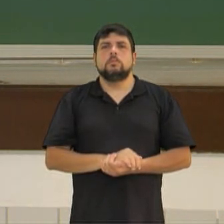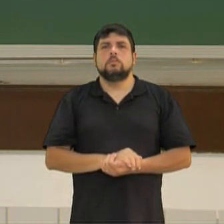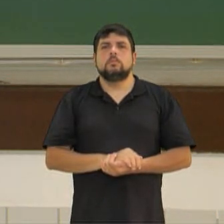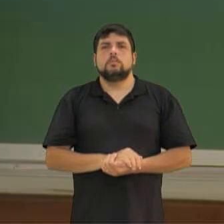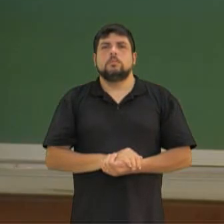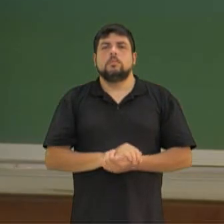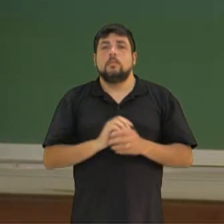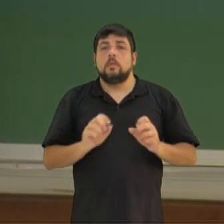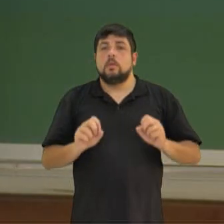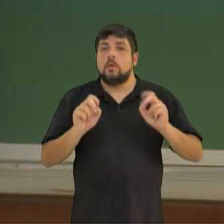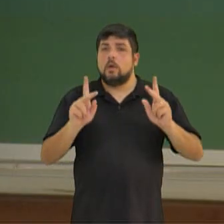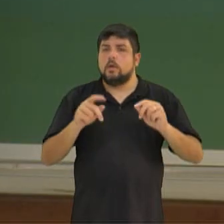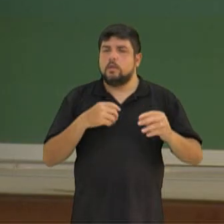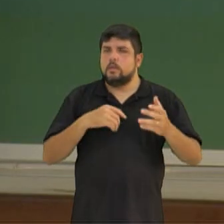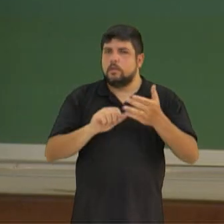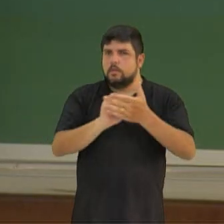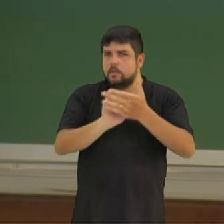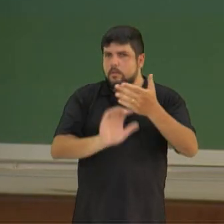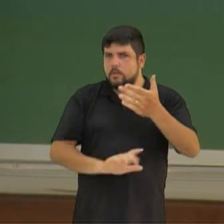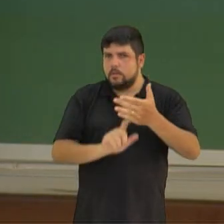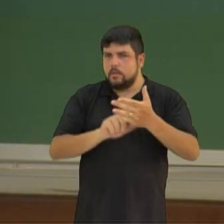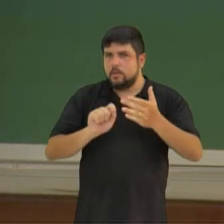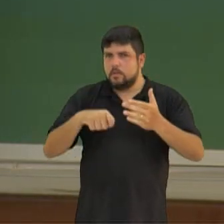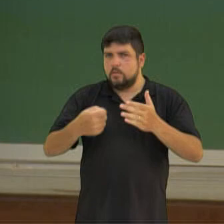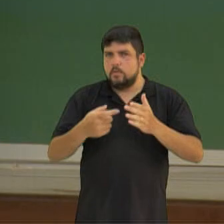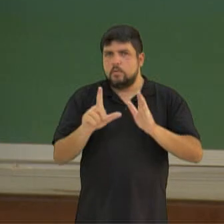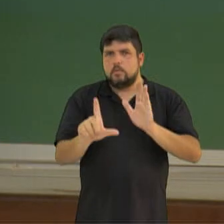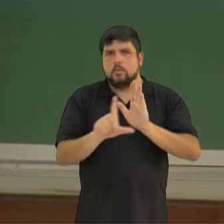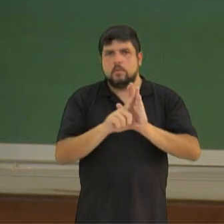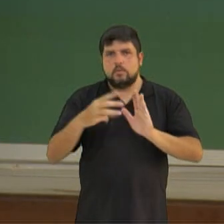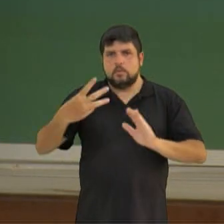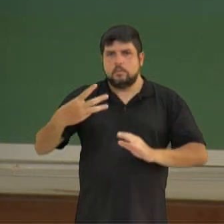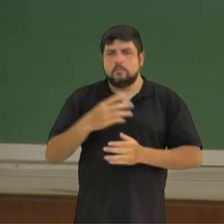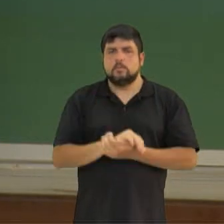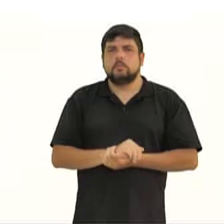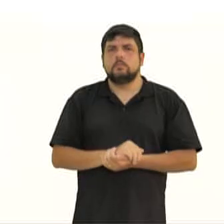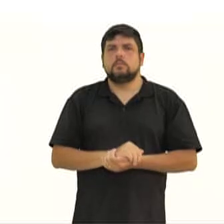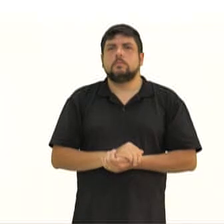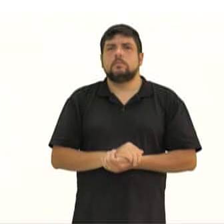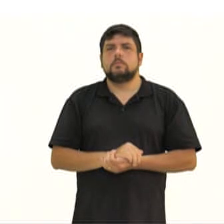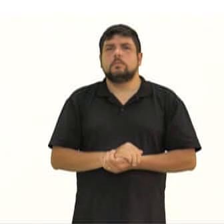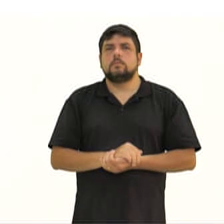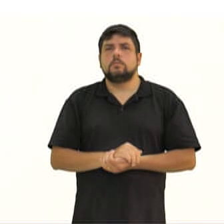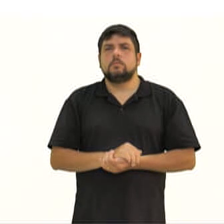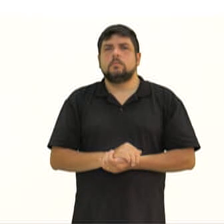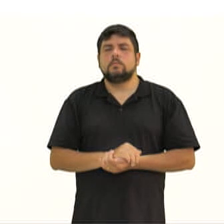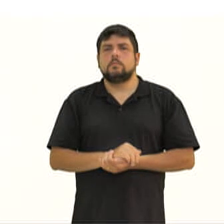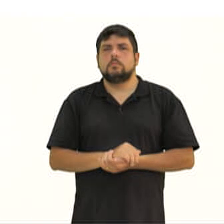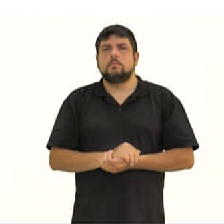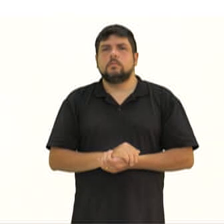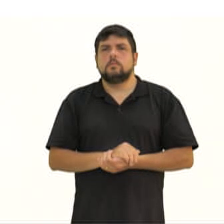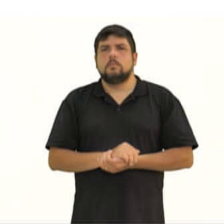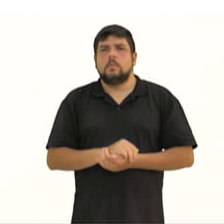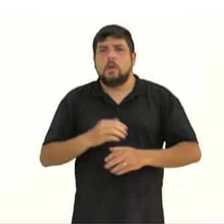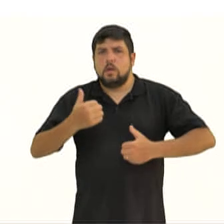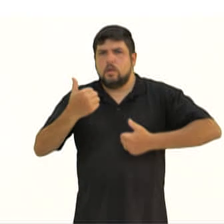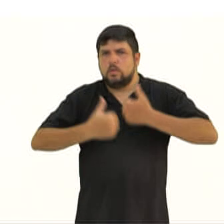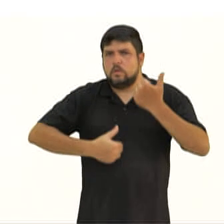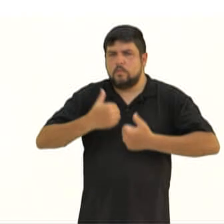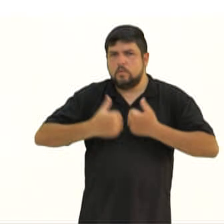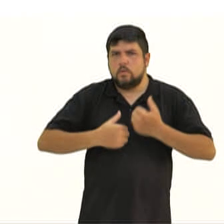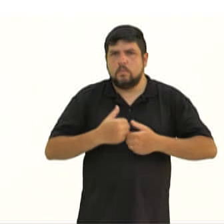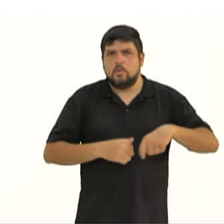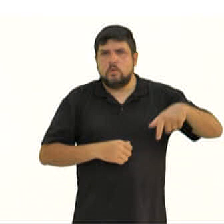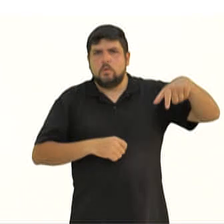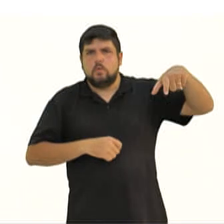Um exercício sobre essa lei que a gente acabou de ver. Então, olha só, numa cobrança de falta lá numa partida de futebol,